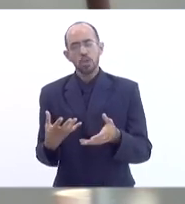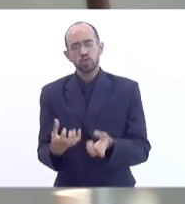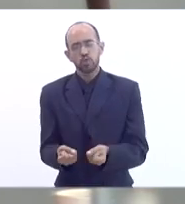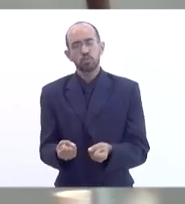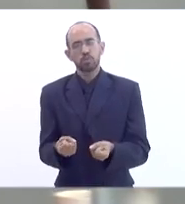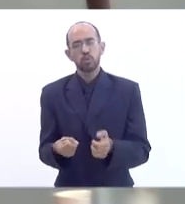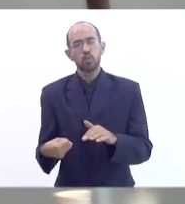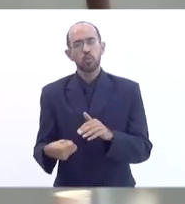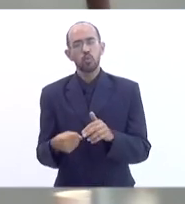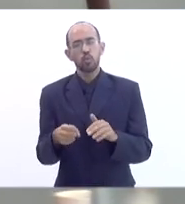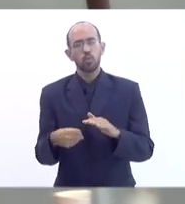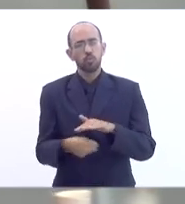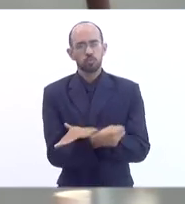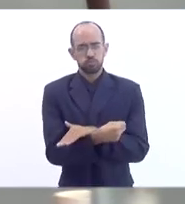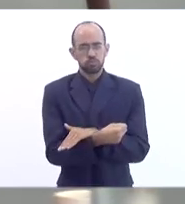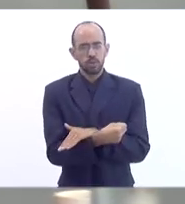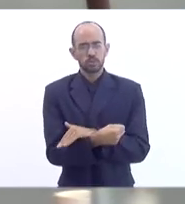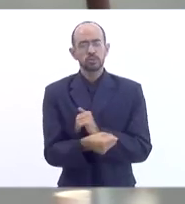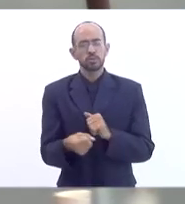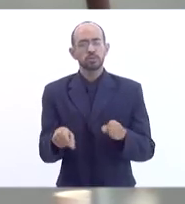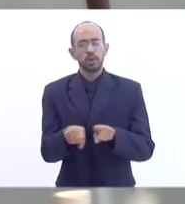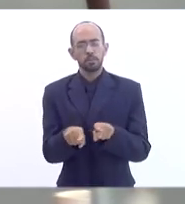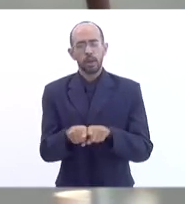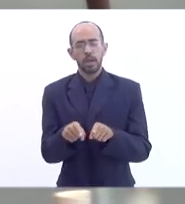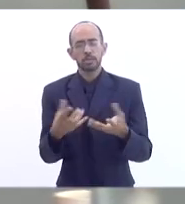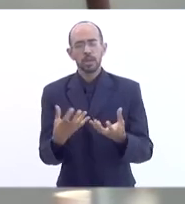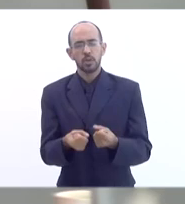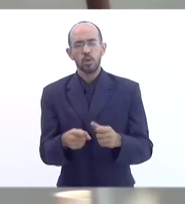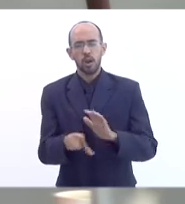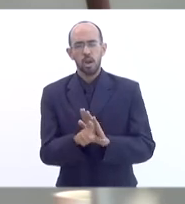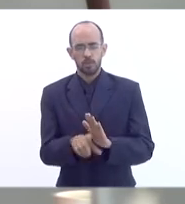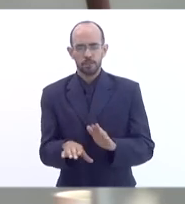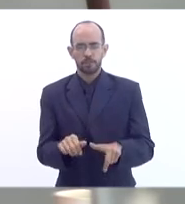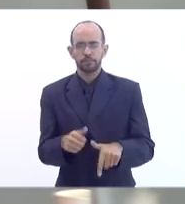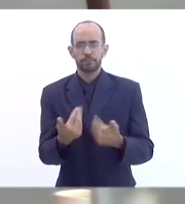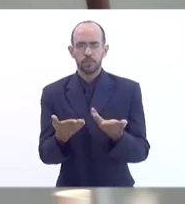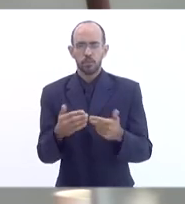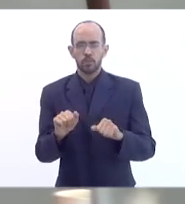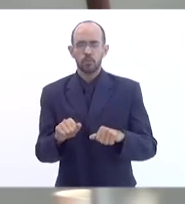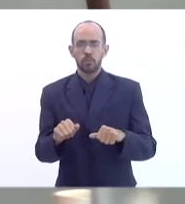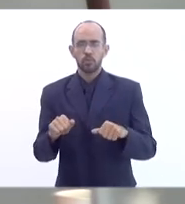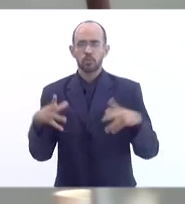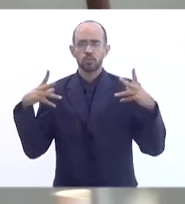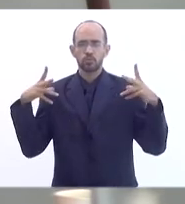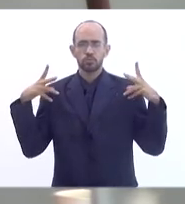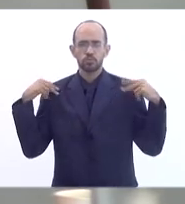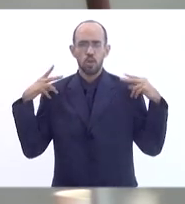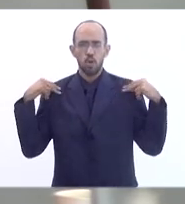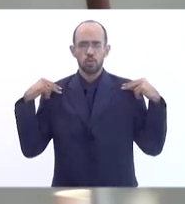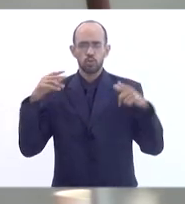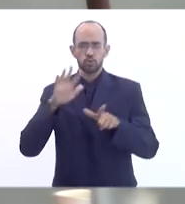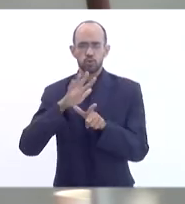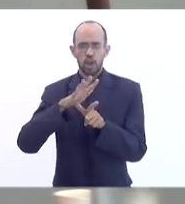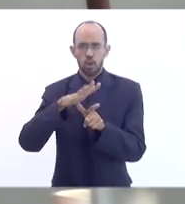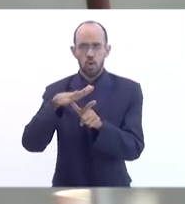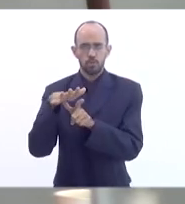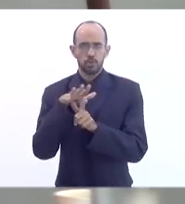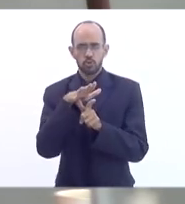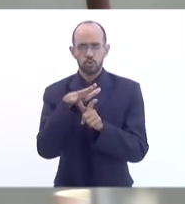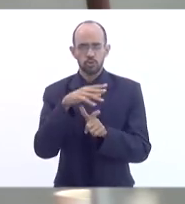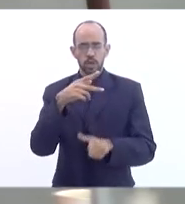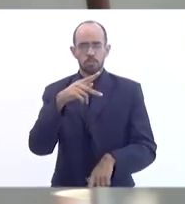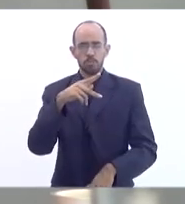começa a dialogar a um caso emblemático que são dos pilotos da Polícia Civil que utili coptero um concurso pequeno